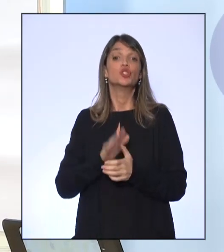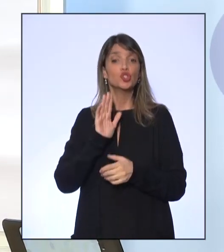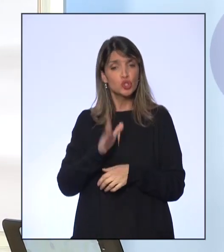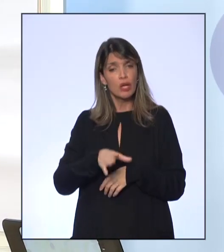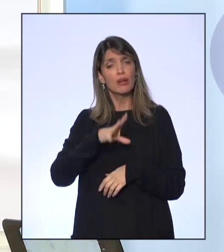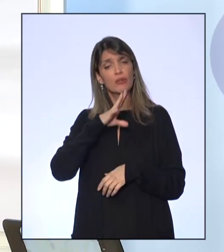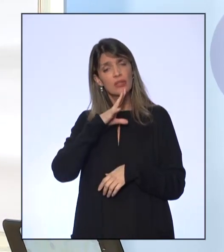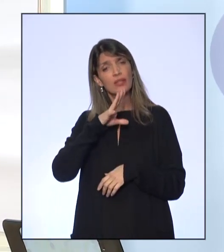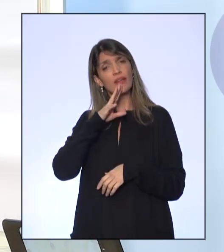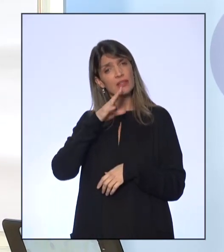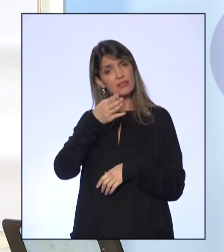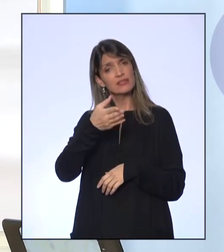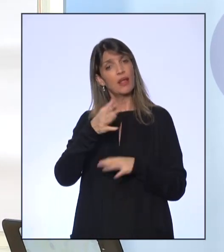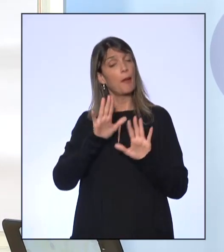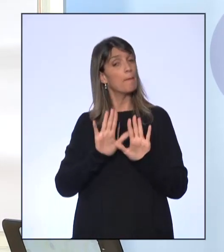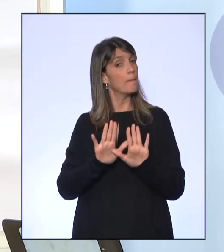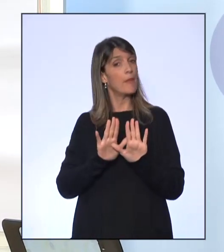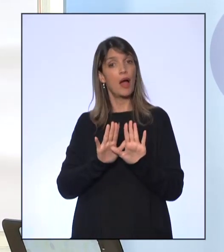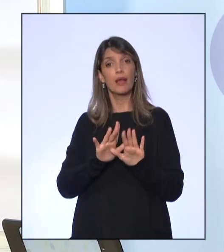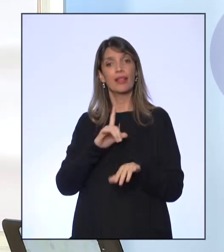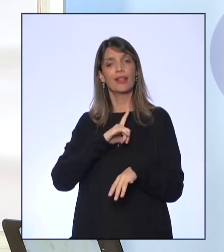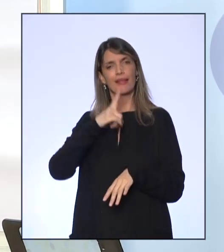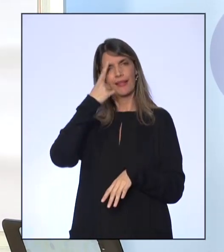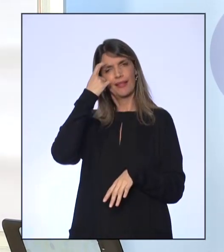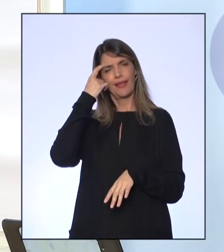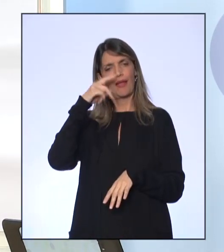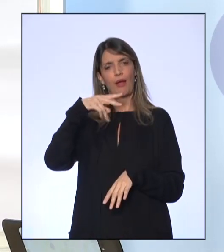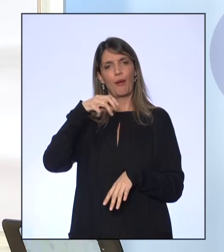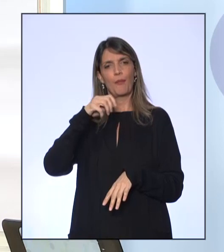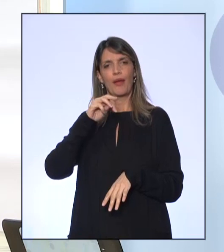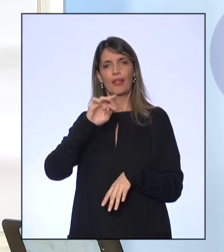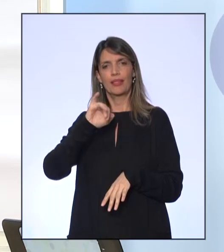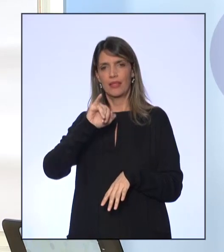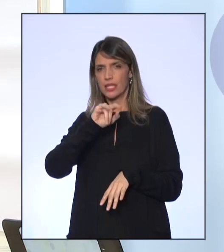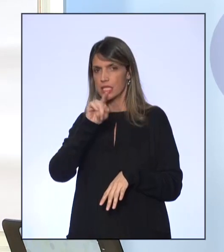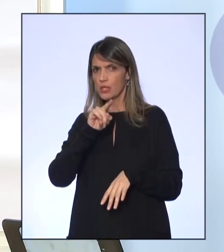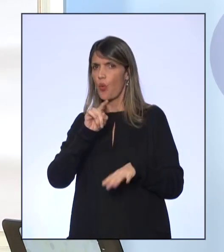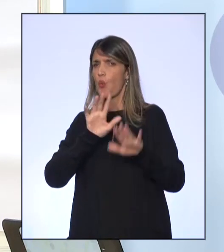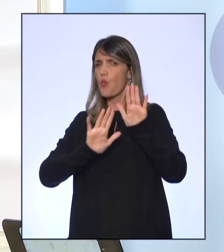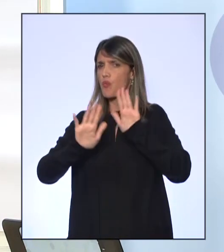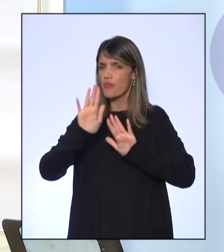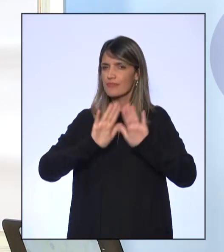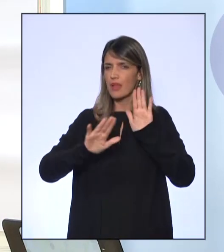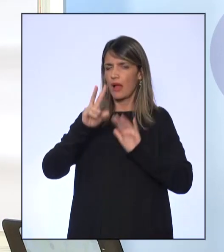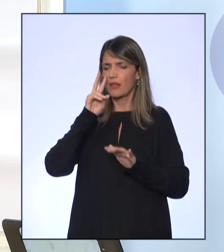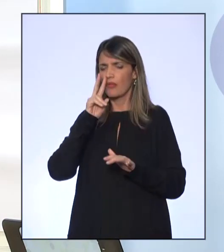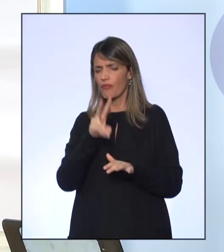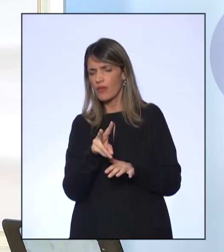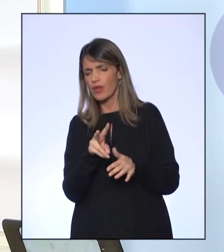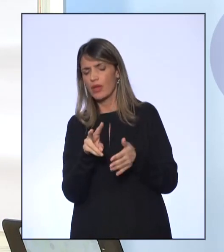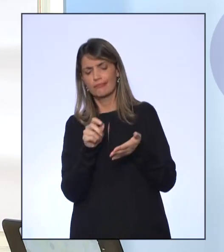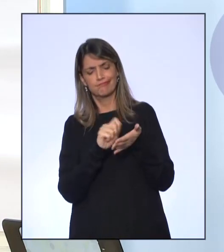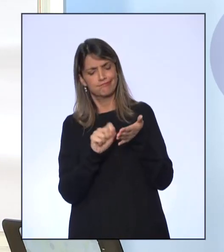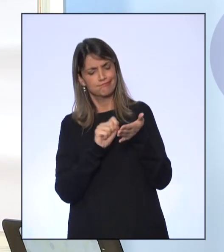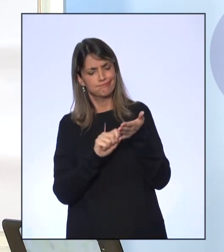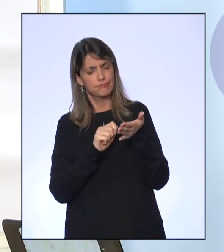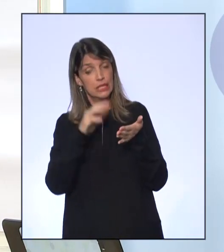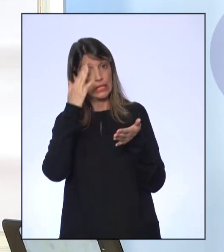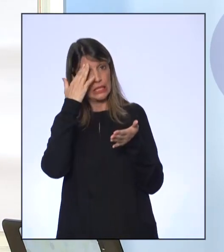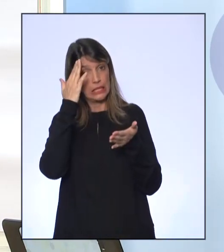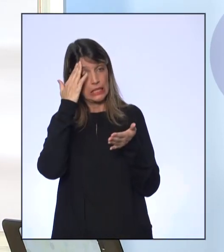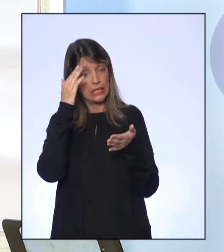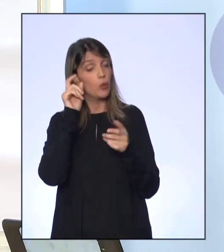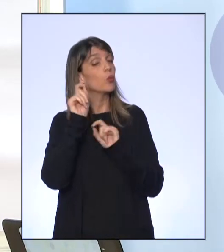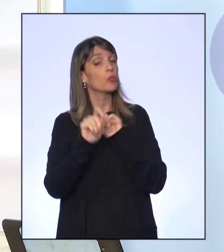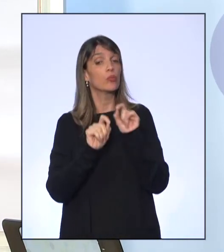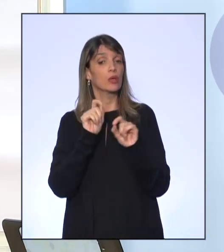viram, só aplicado à ideia da matriz. Vamos tomar um pouquinho de cuidado, ver essa questão, vocês entenderem que